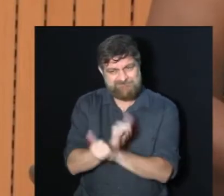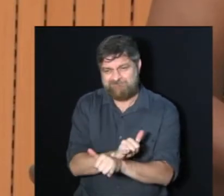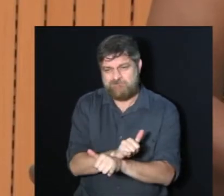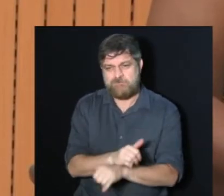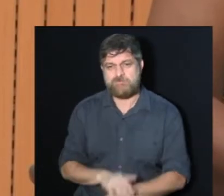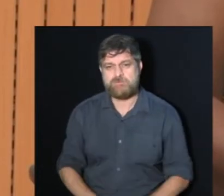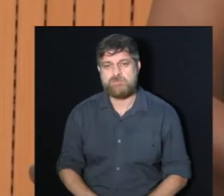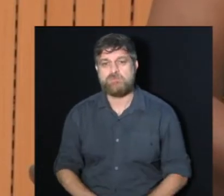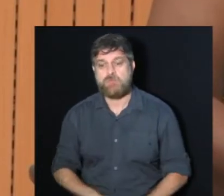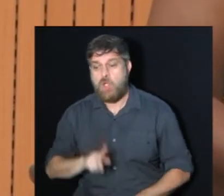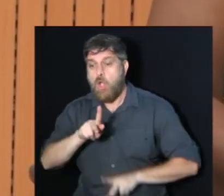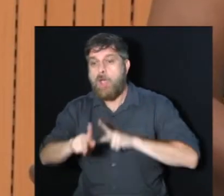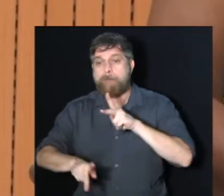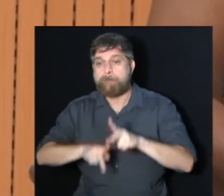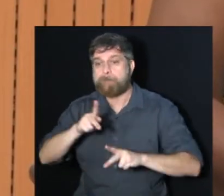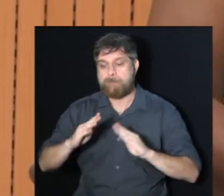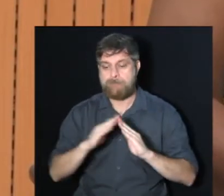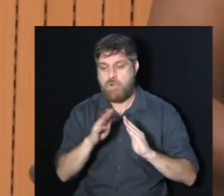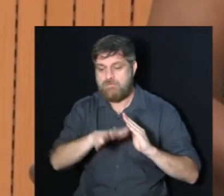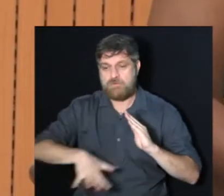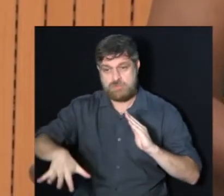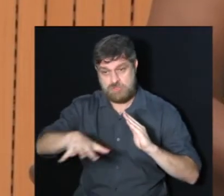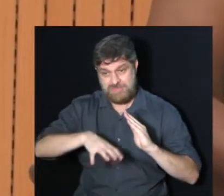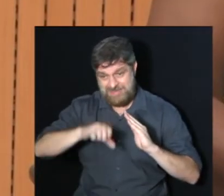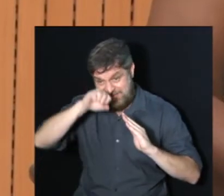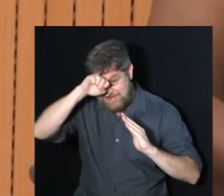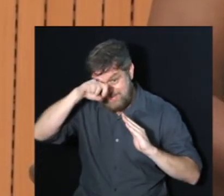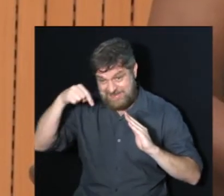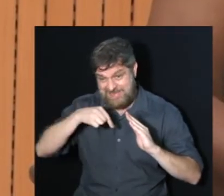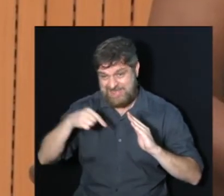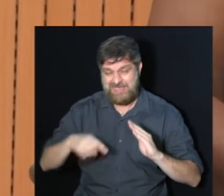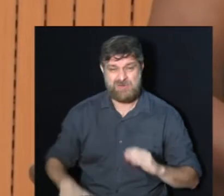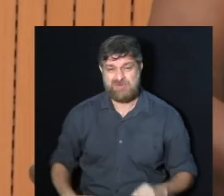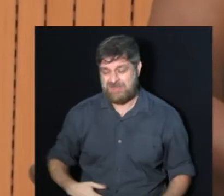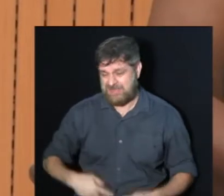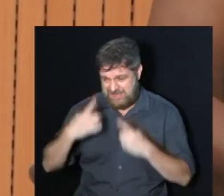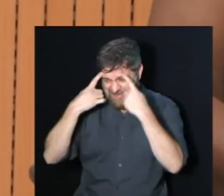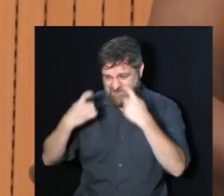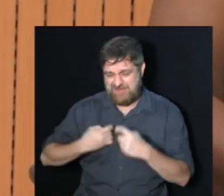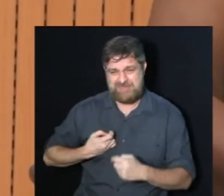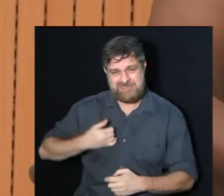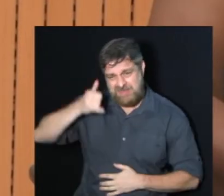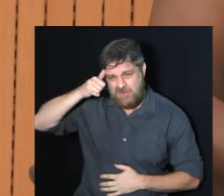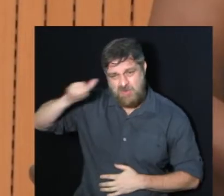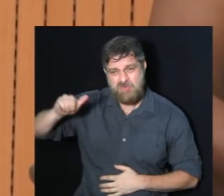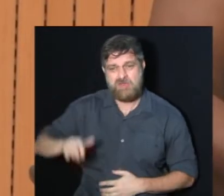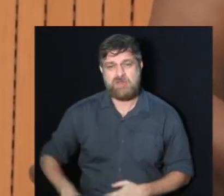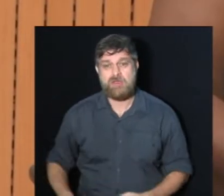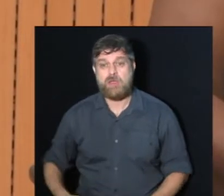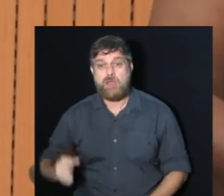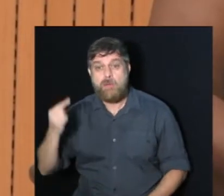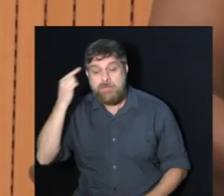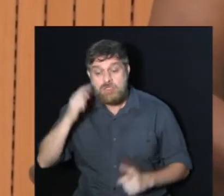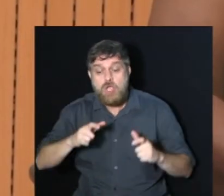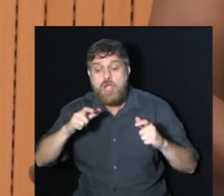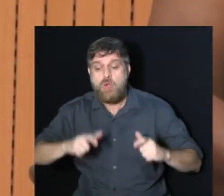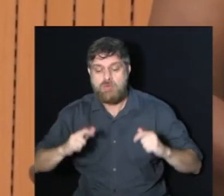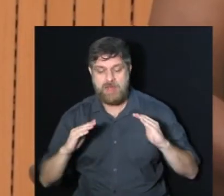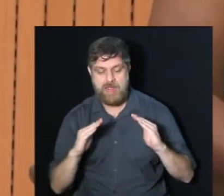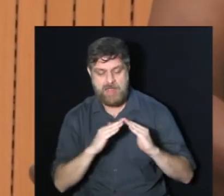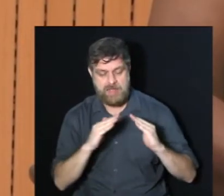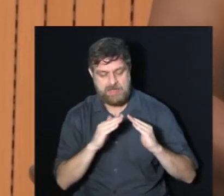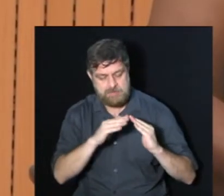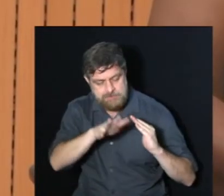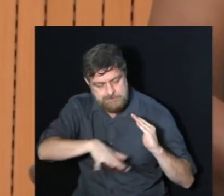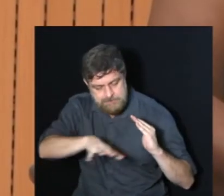Povos de terreiro contra a violência. Eu penso que o terreiro em si,